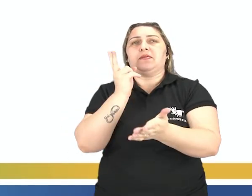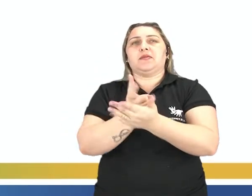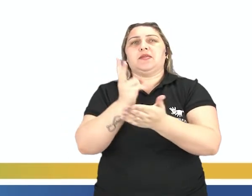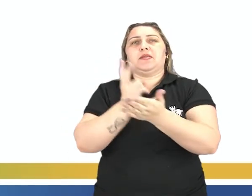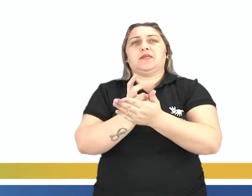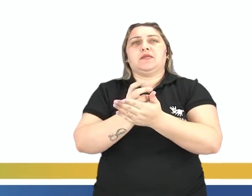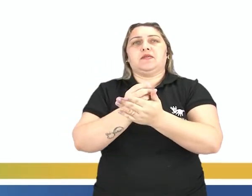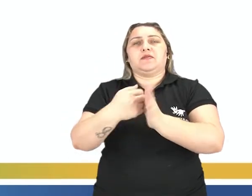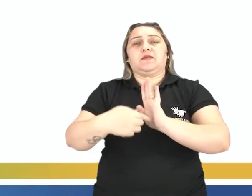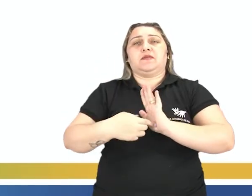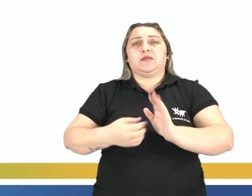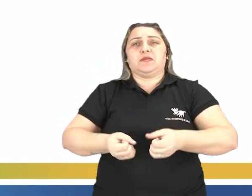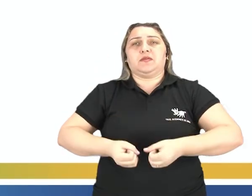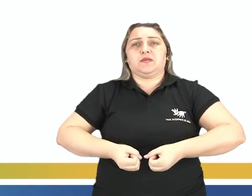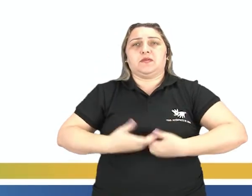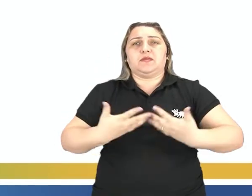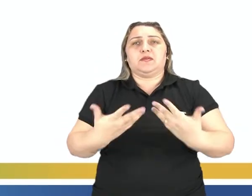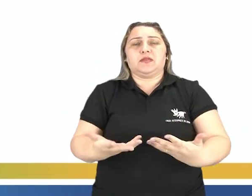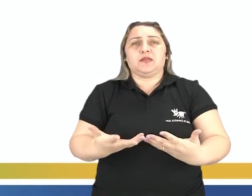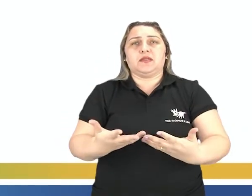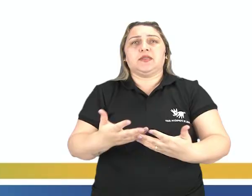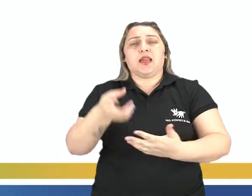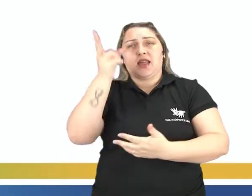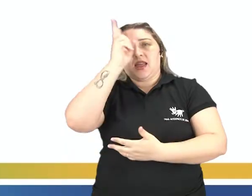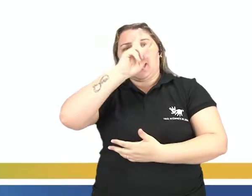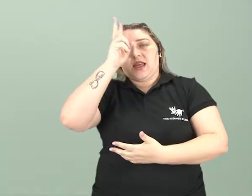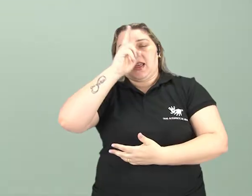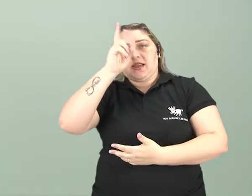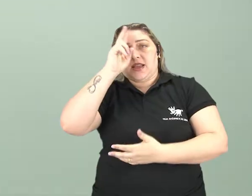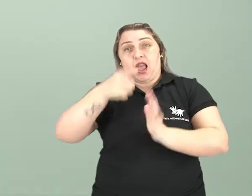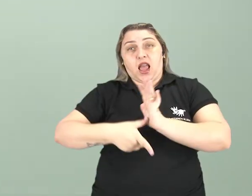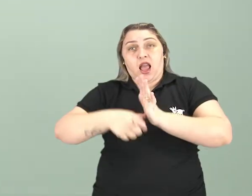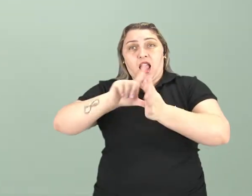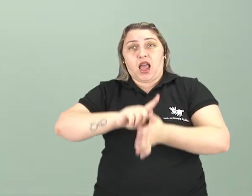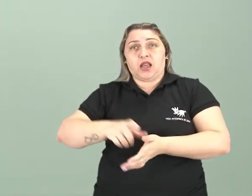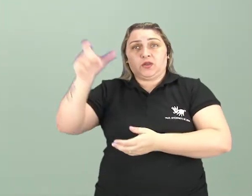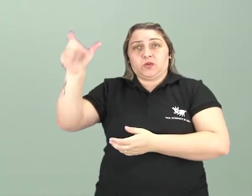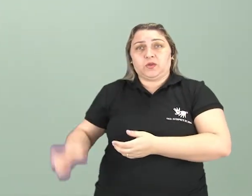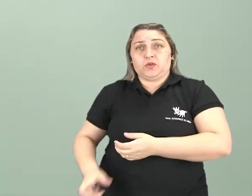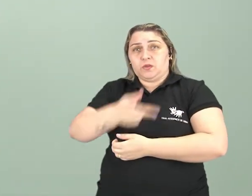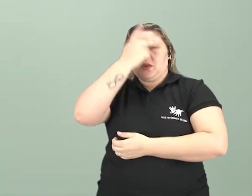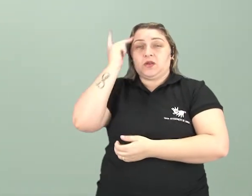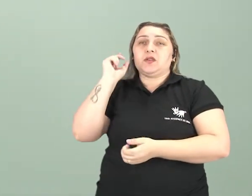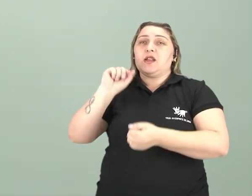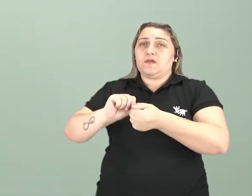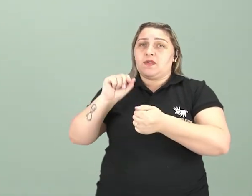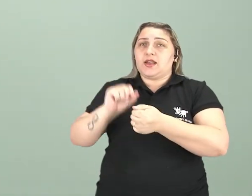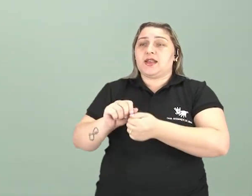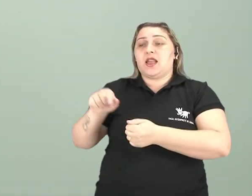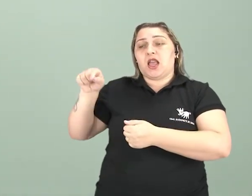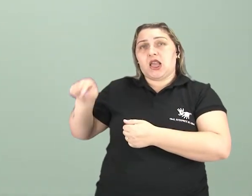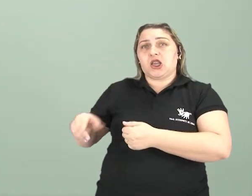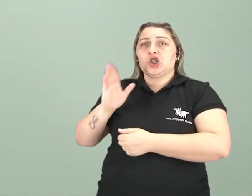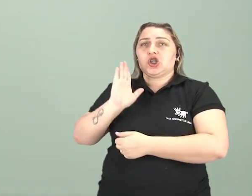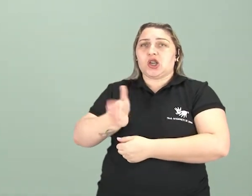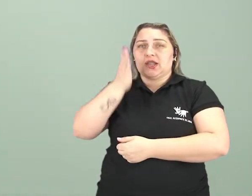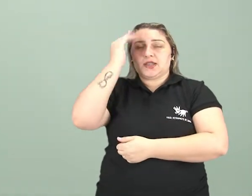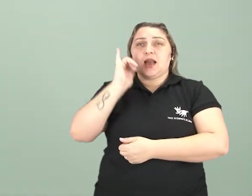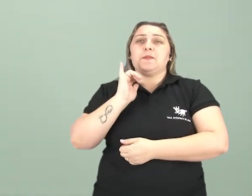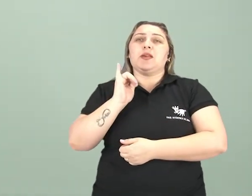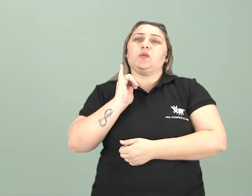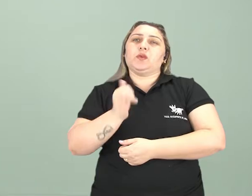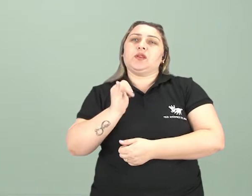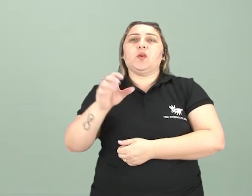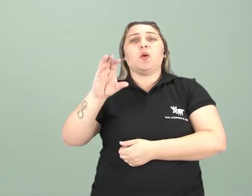o que os personagens pensam, então ele sempre vai passar para a gente a história, às vezes, antes